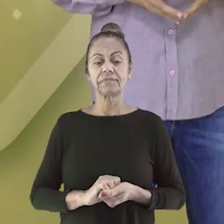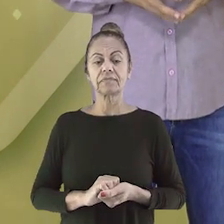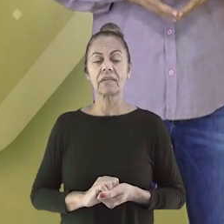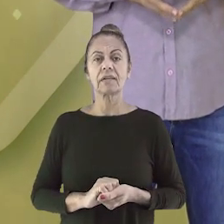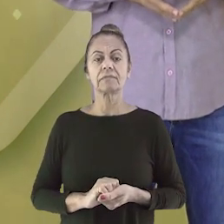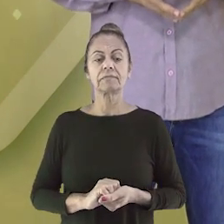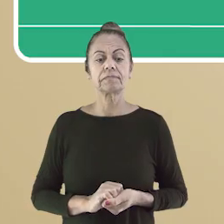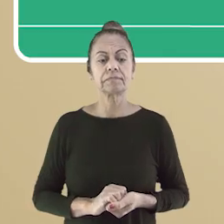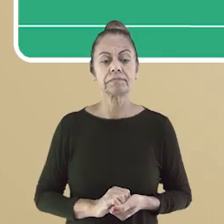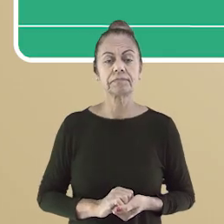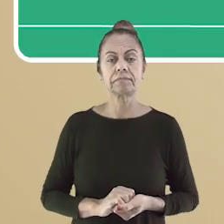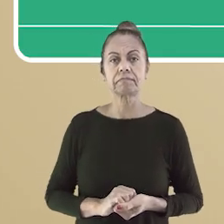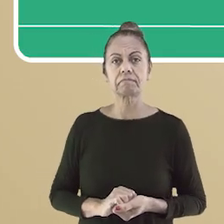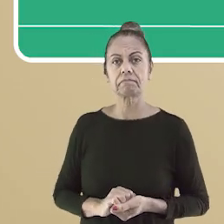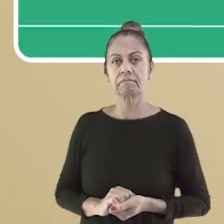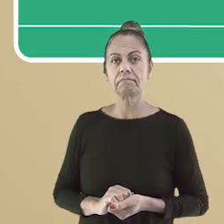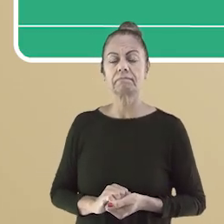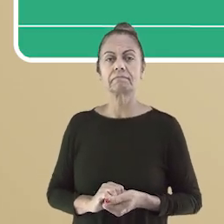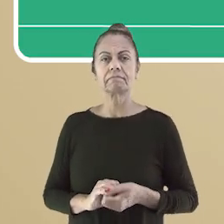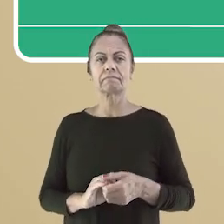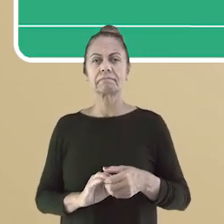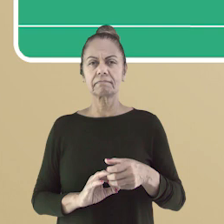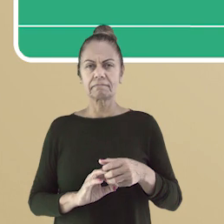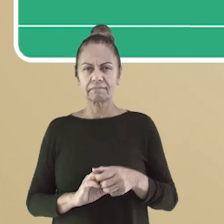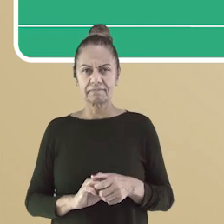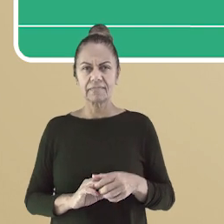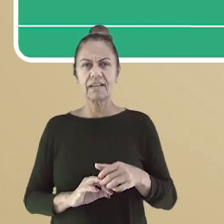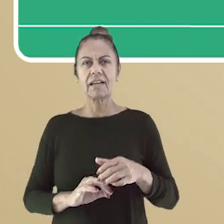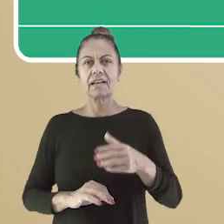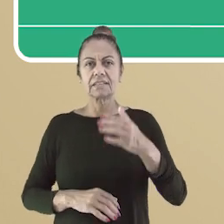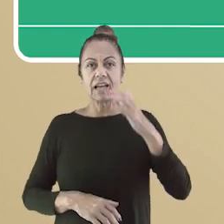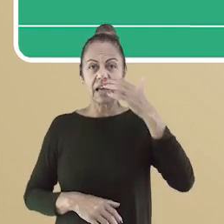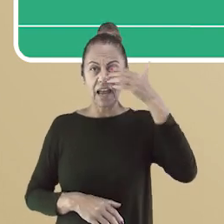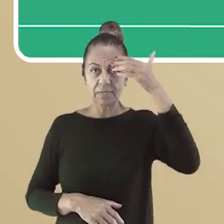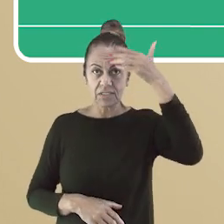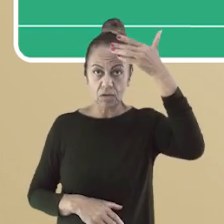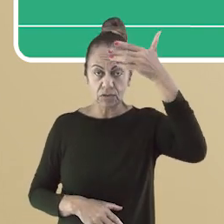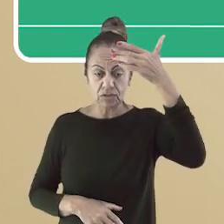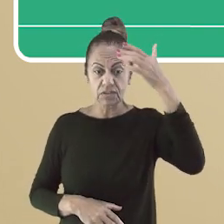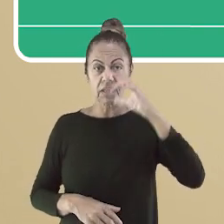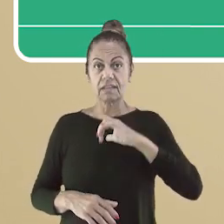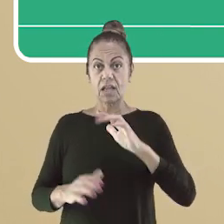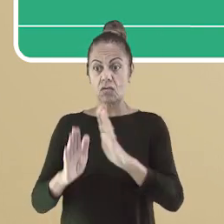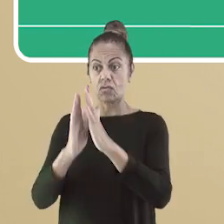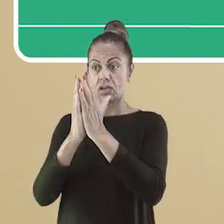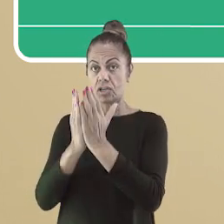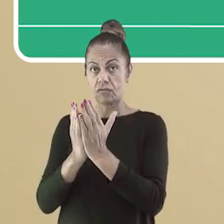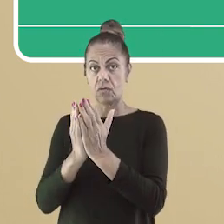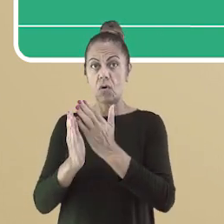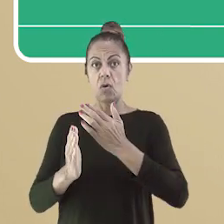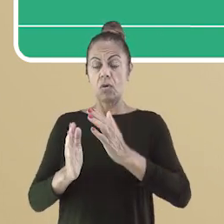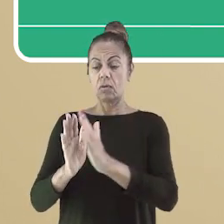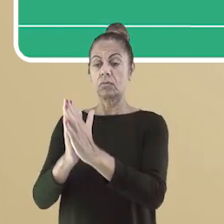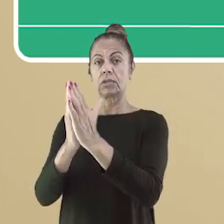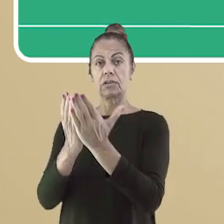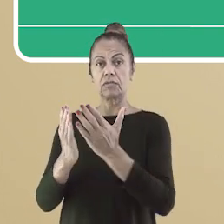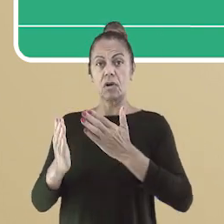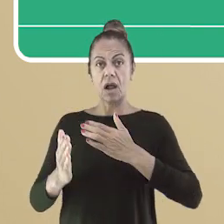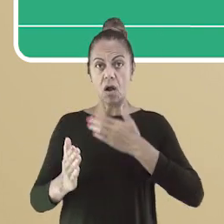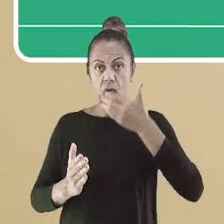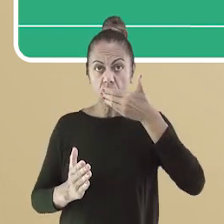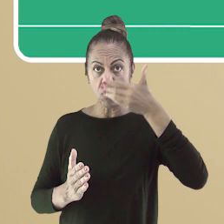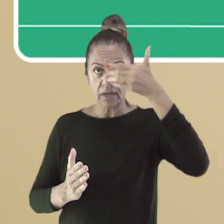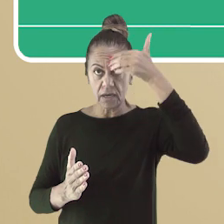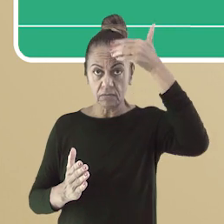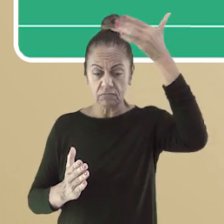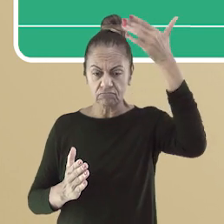religião. Na Arábia Saudita predomina o islamismo, que tem como livro sagrado o Alcorão. Esse